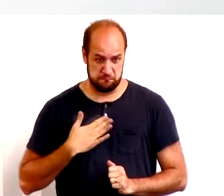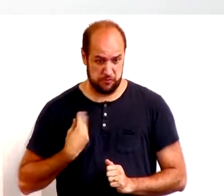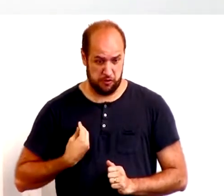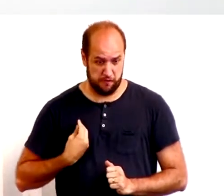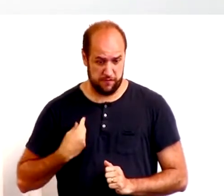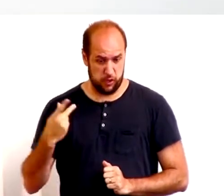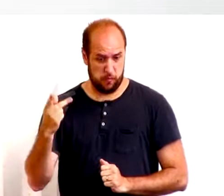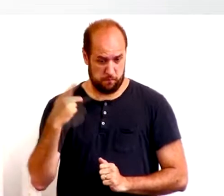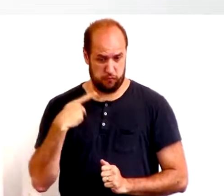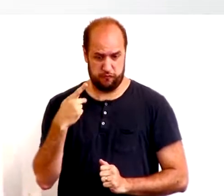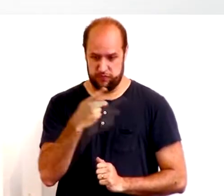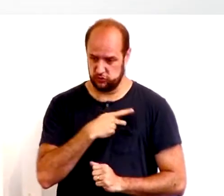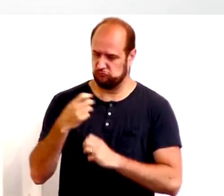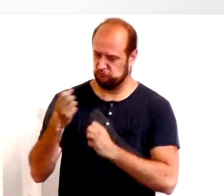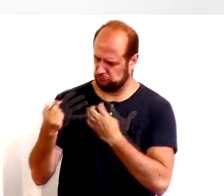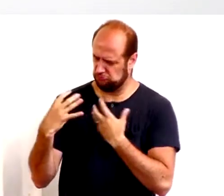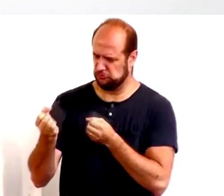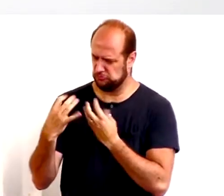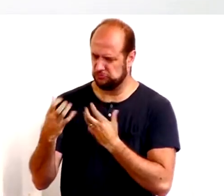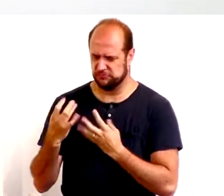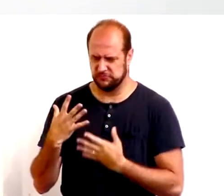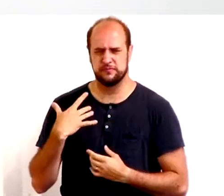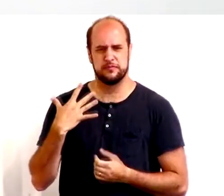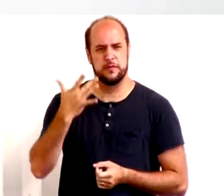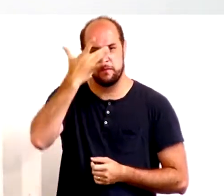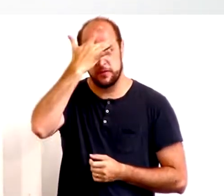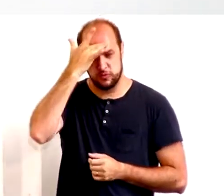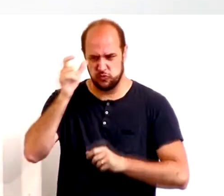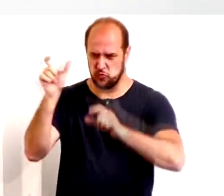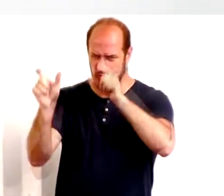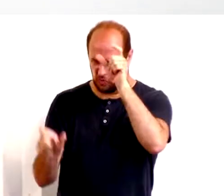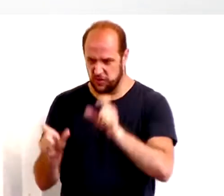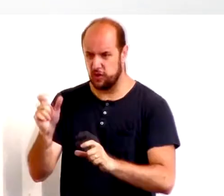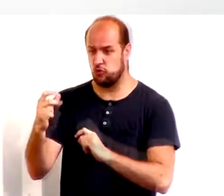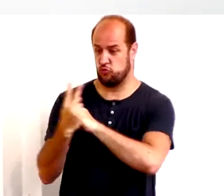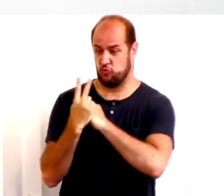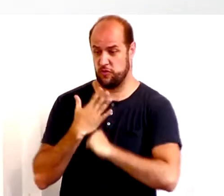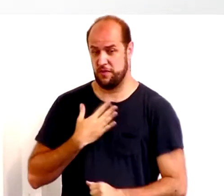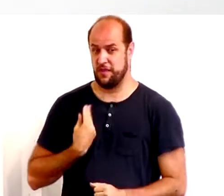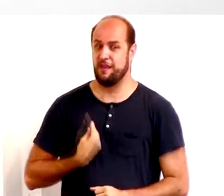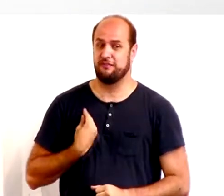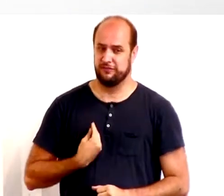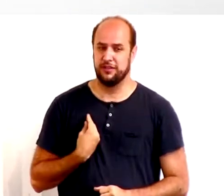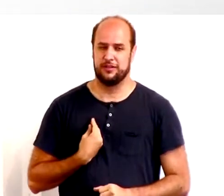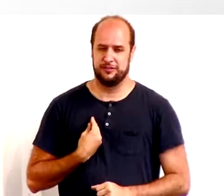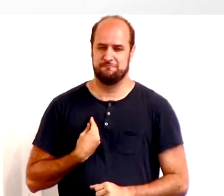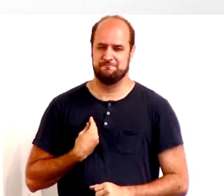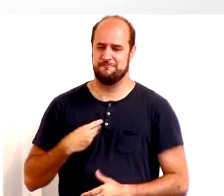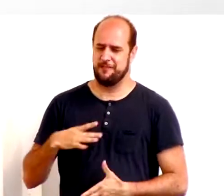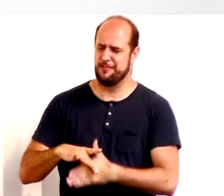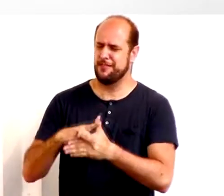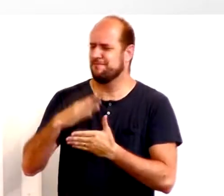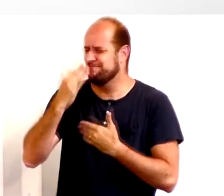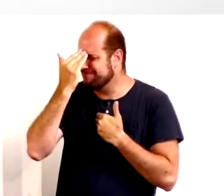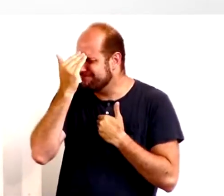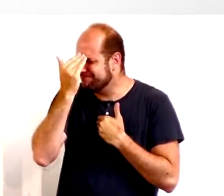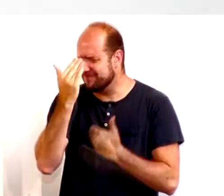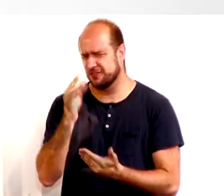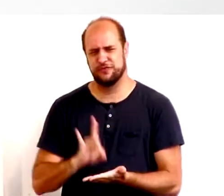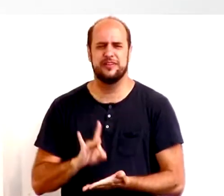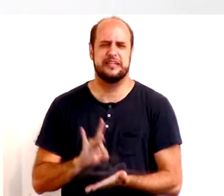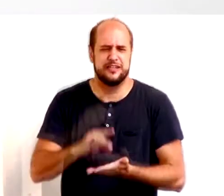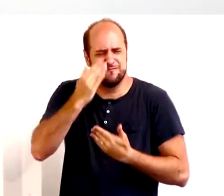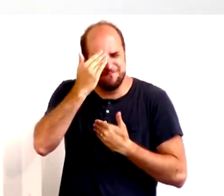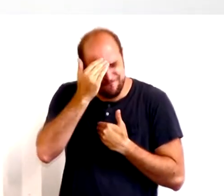meu chamado à fé. Homens cuidaram de mim, pastores, líderes cuidaram de mim. Eu sou muito agradecido, sou muito privilegiado,